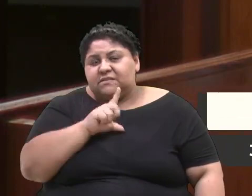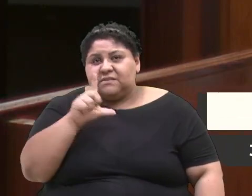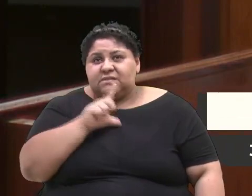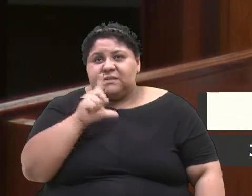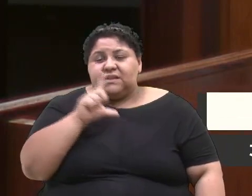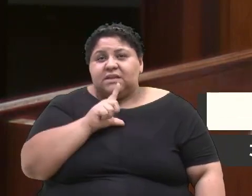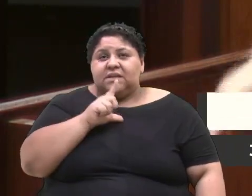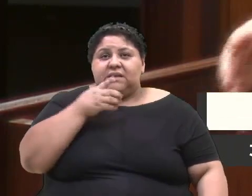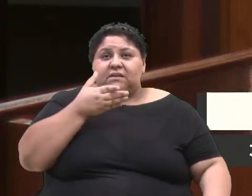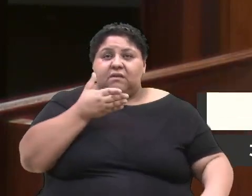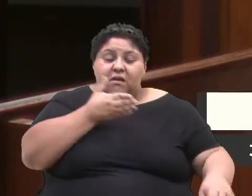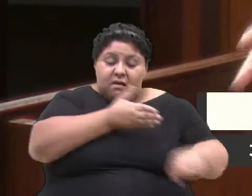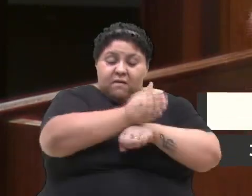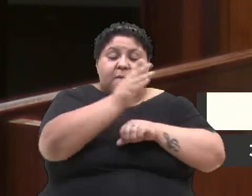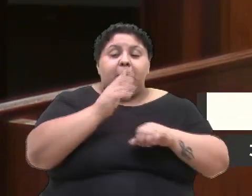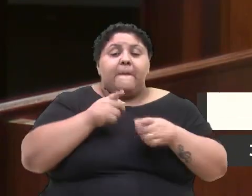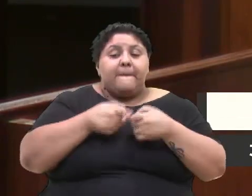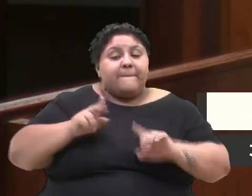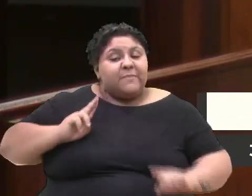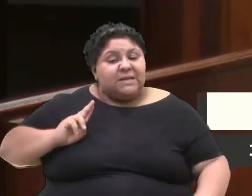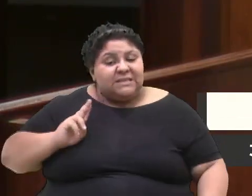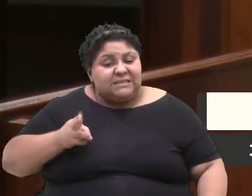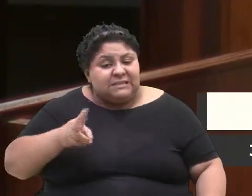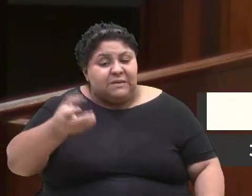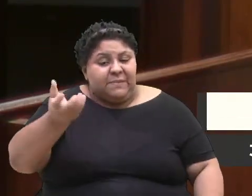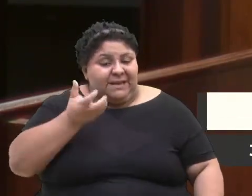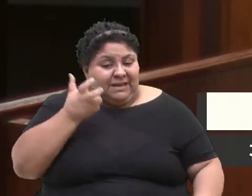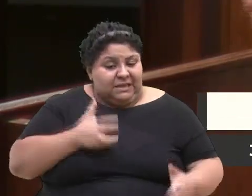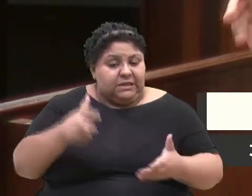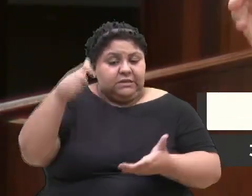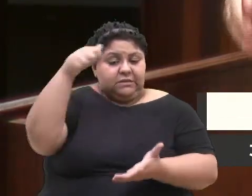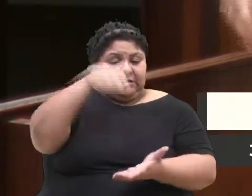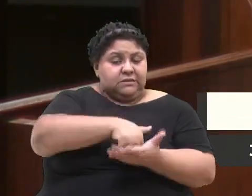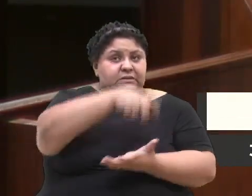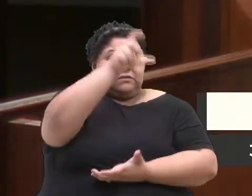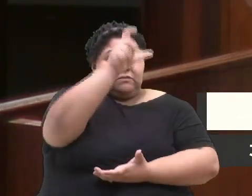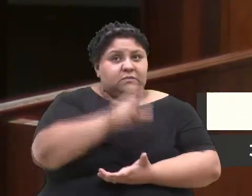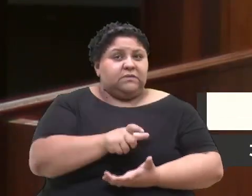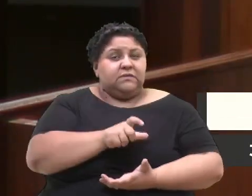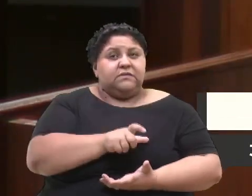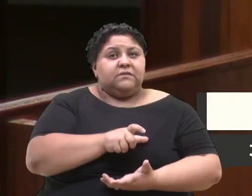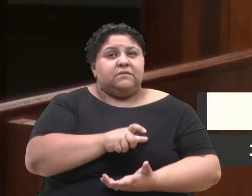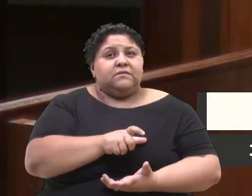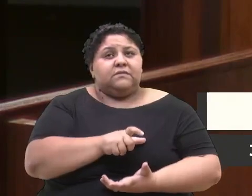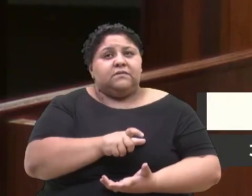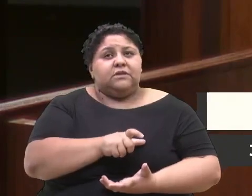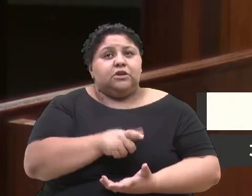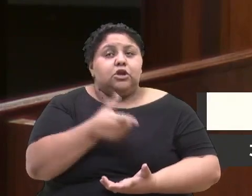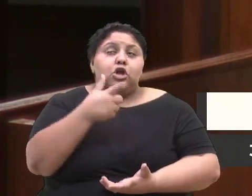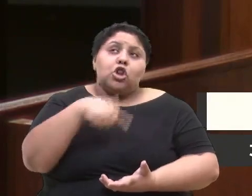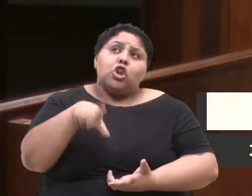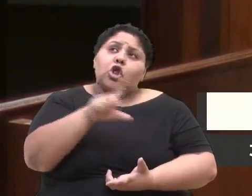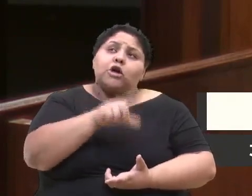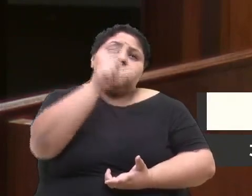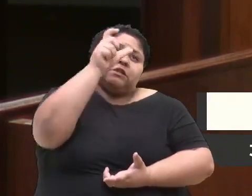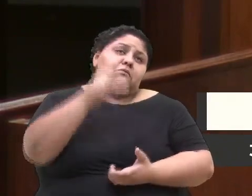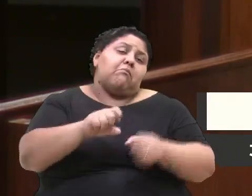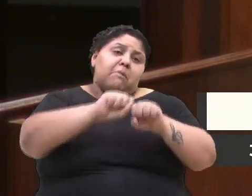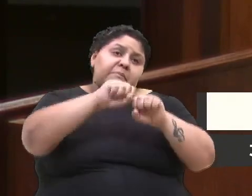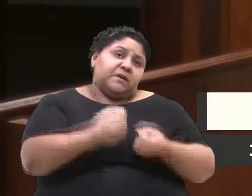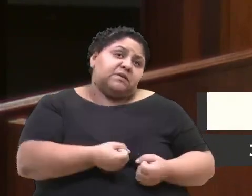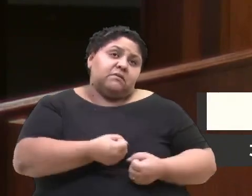autorização, mas sempre querendo condenar uma pessoa para parece que não, vamos derrubar, que daí